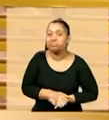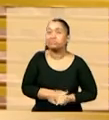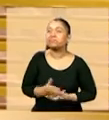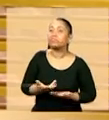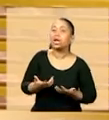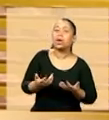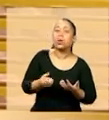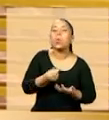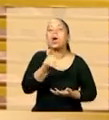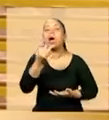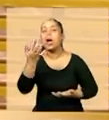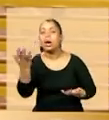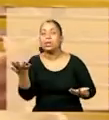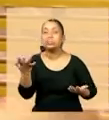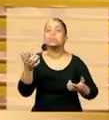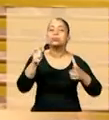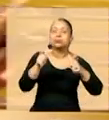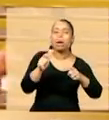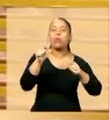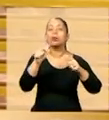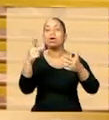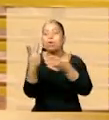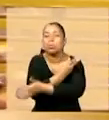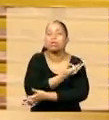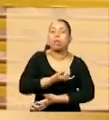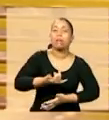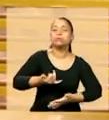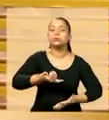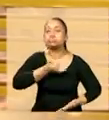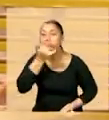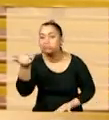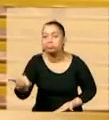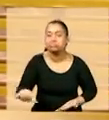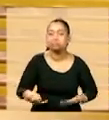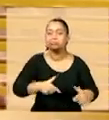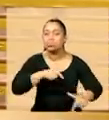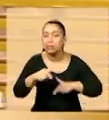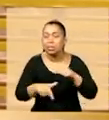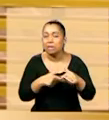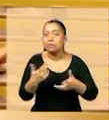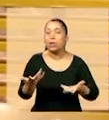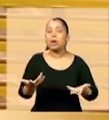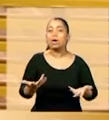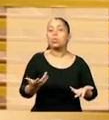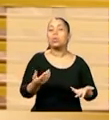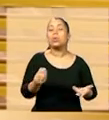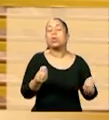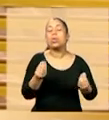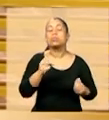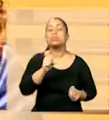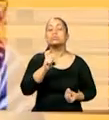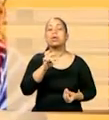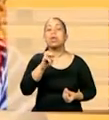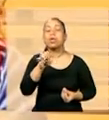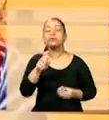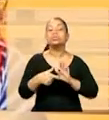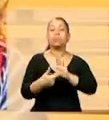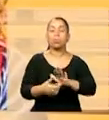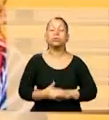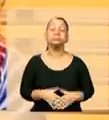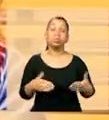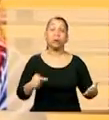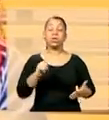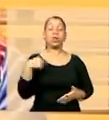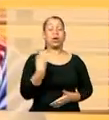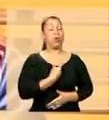em sua maioria? A prevalência, se é homem ou mulher? Como é que os números do Sereste mostram essa realidade? Tá, se nós pensarmos